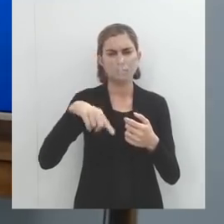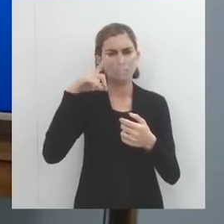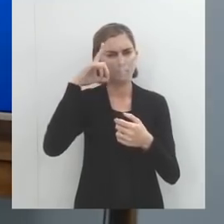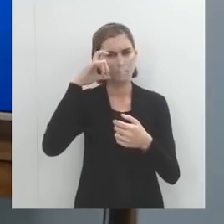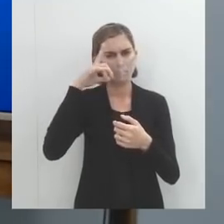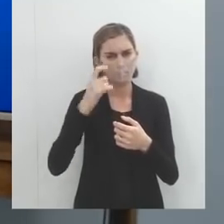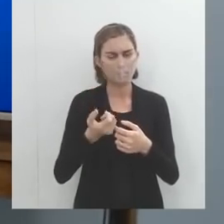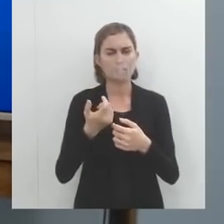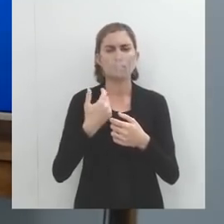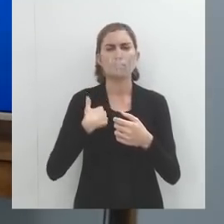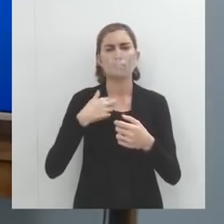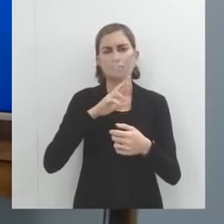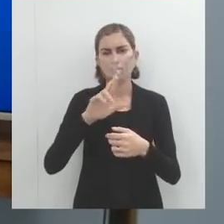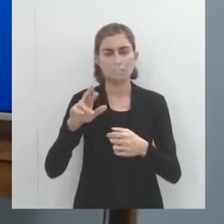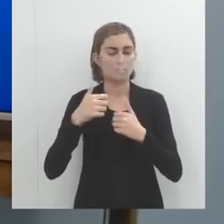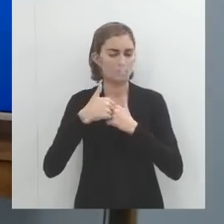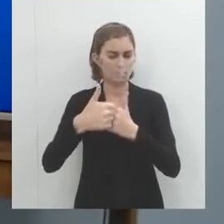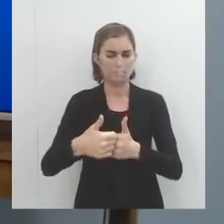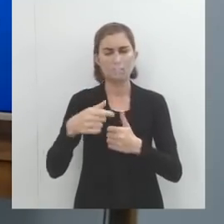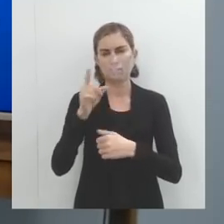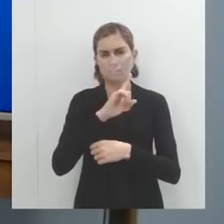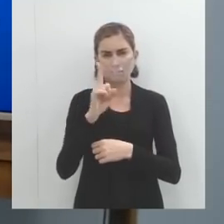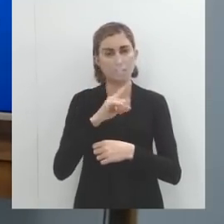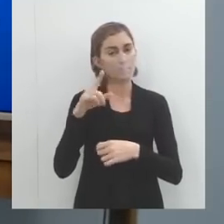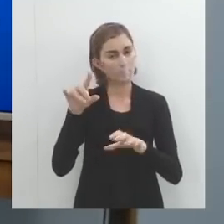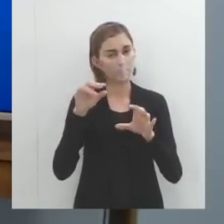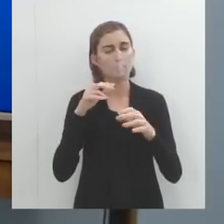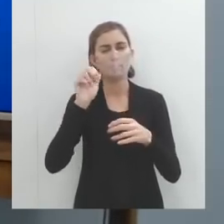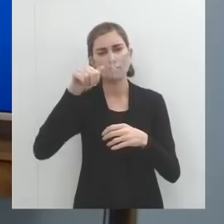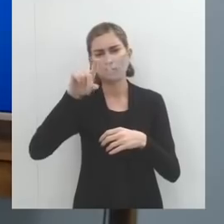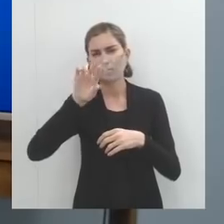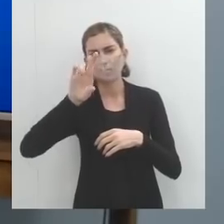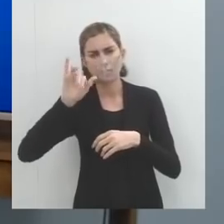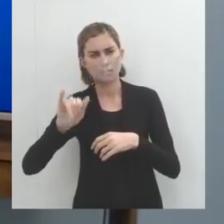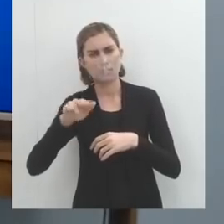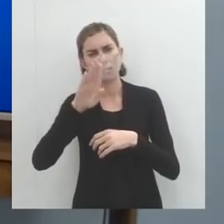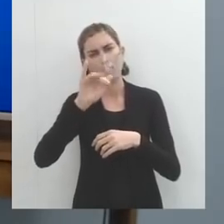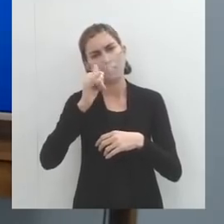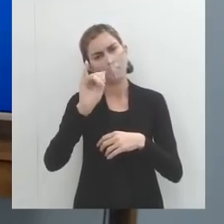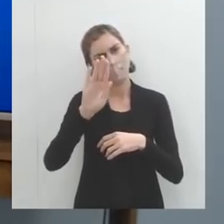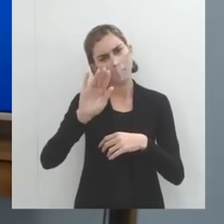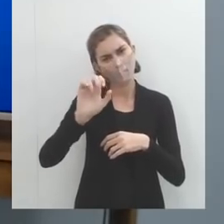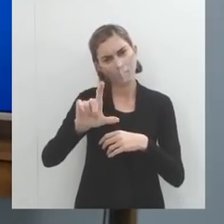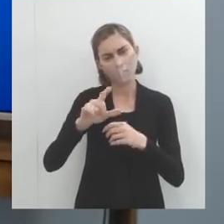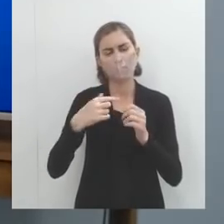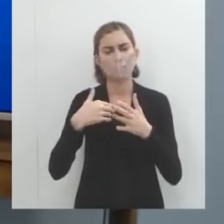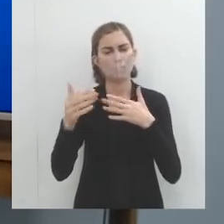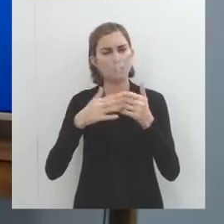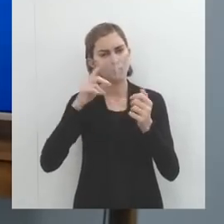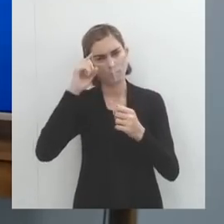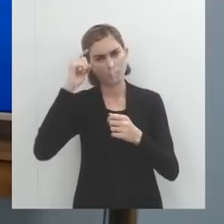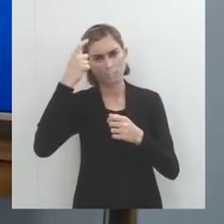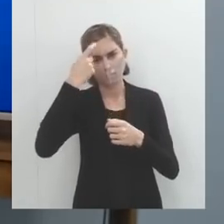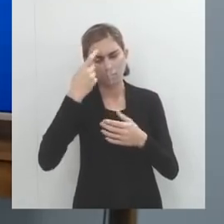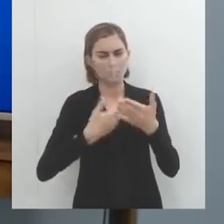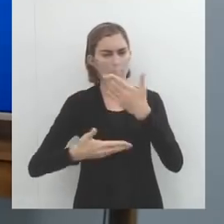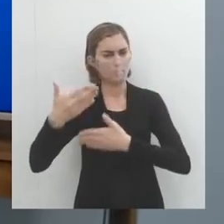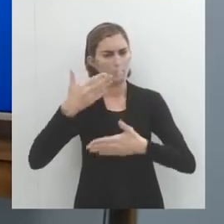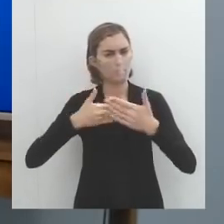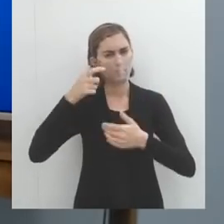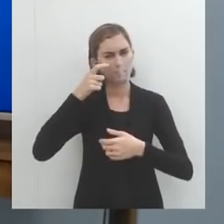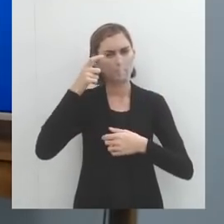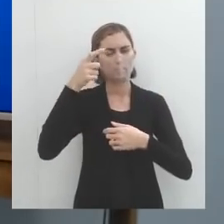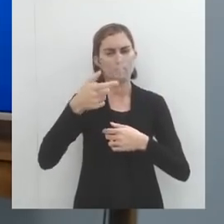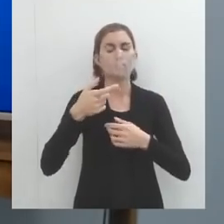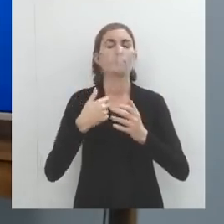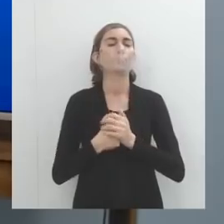consigo responder todo mundo. Se você não me segue lá no Instagram, vai lá, Andrei Bio, tá? Porque aí você vai lá, manda qualquer dúvida e a gente vai trocando ideias, beleza? E assim,